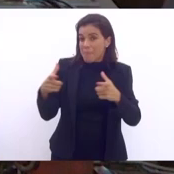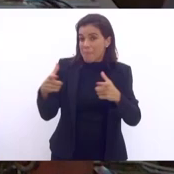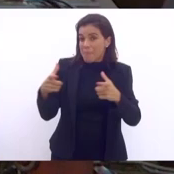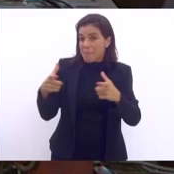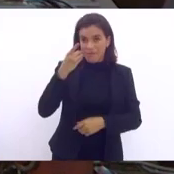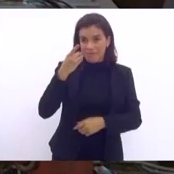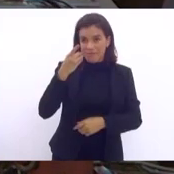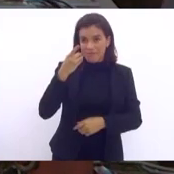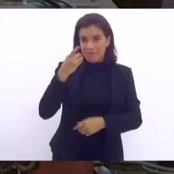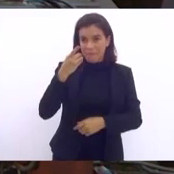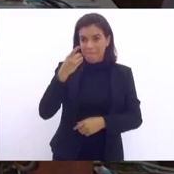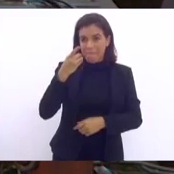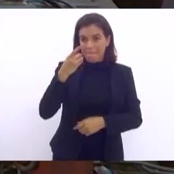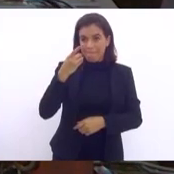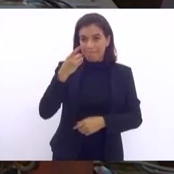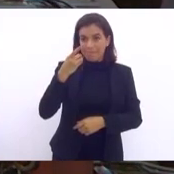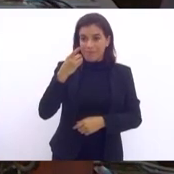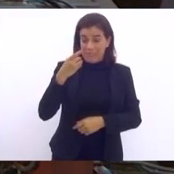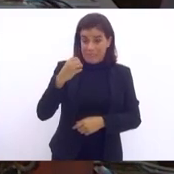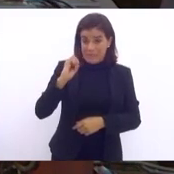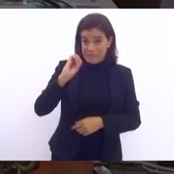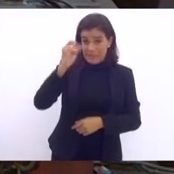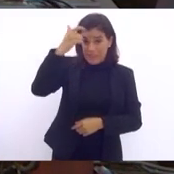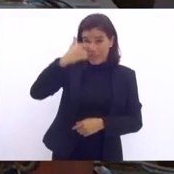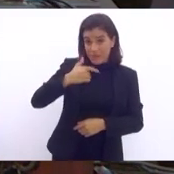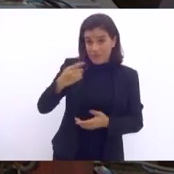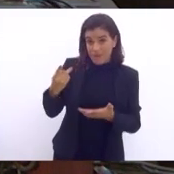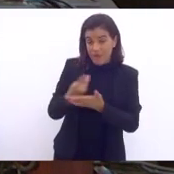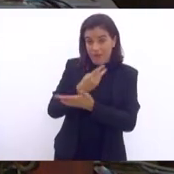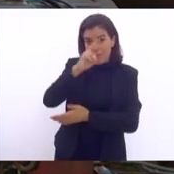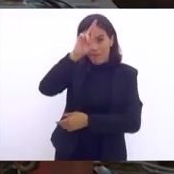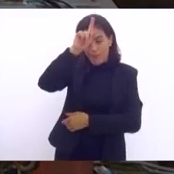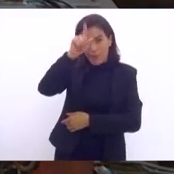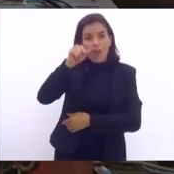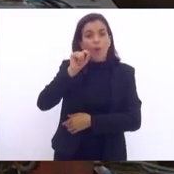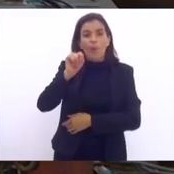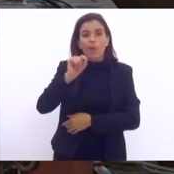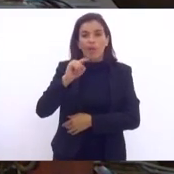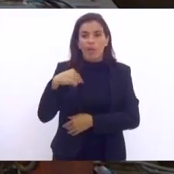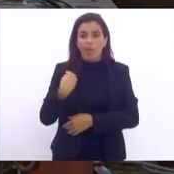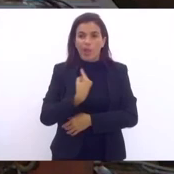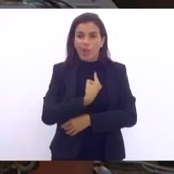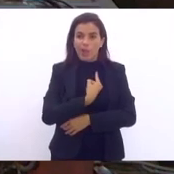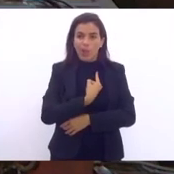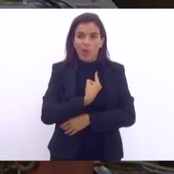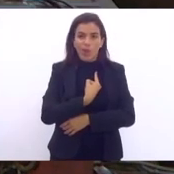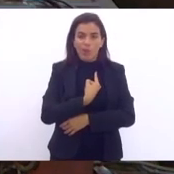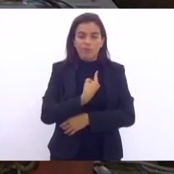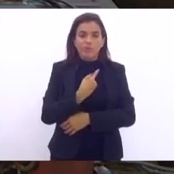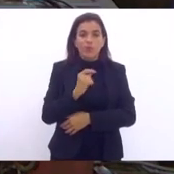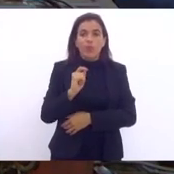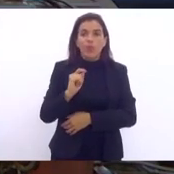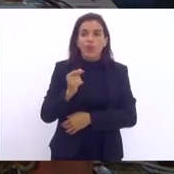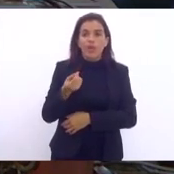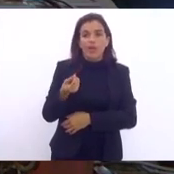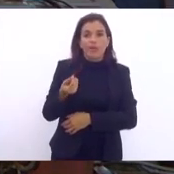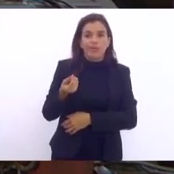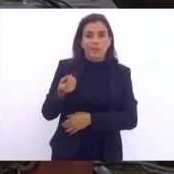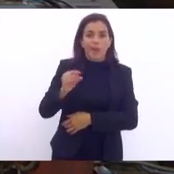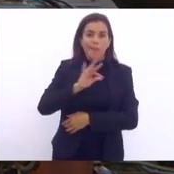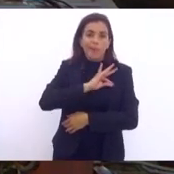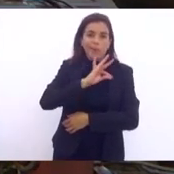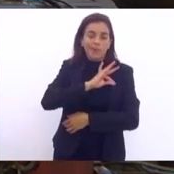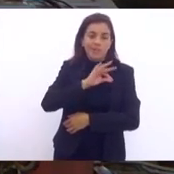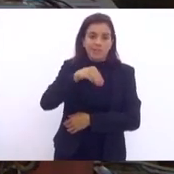eu estiver equivocado, é que também não façamos um esvaziamento da Polícia Militar, muito menos da Polícia